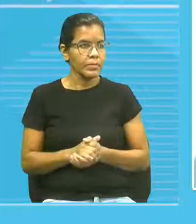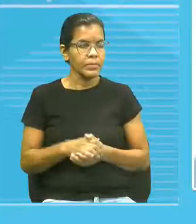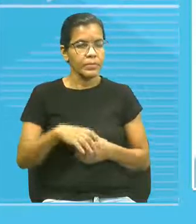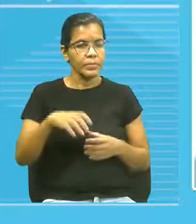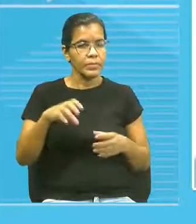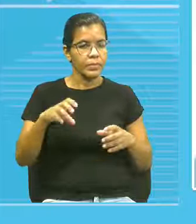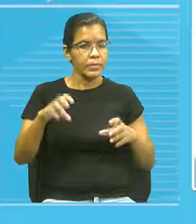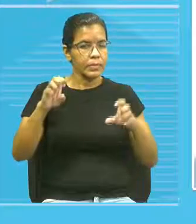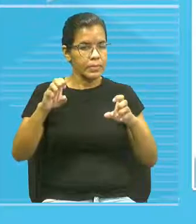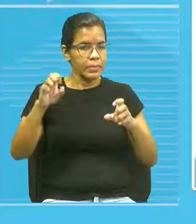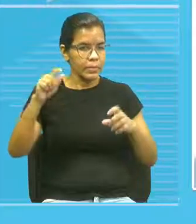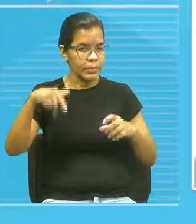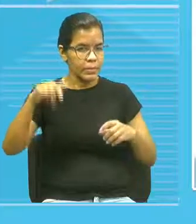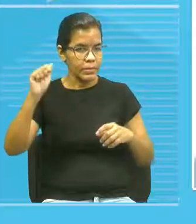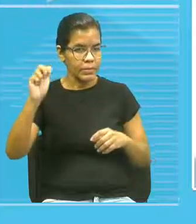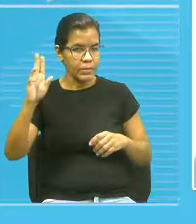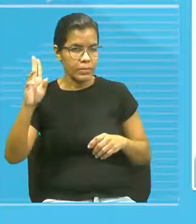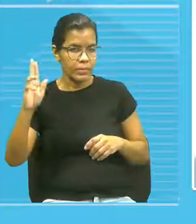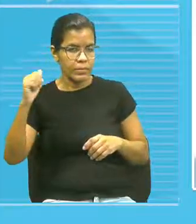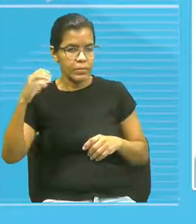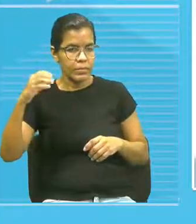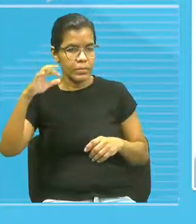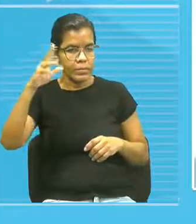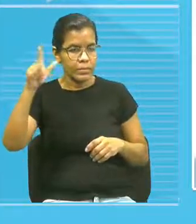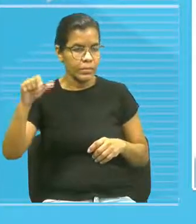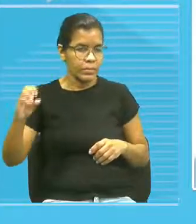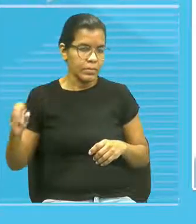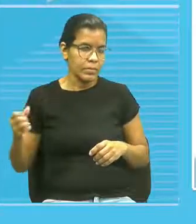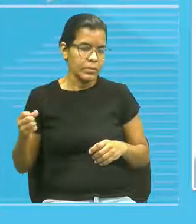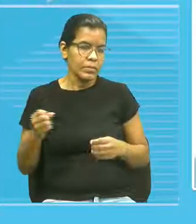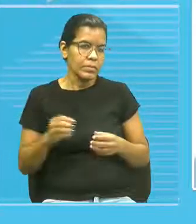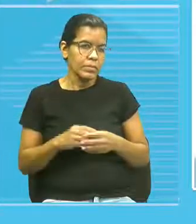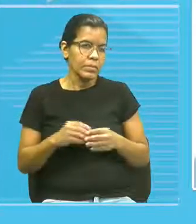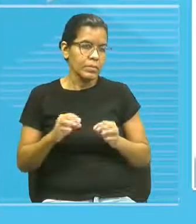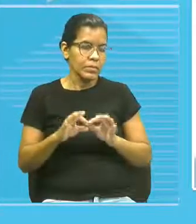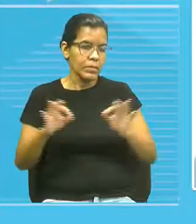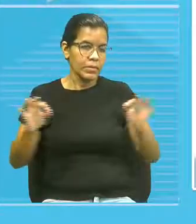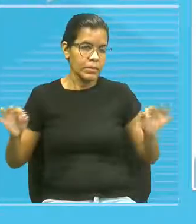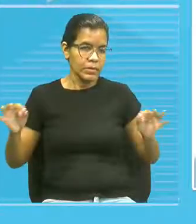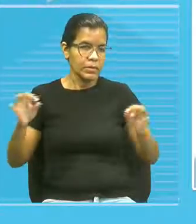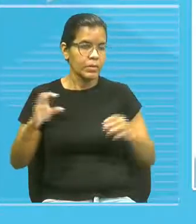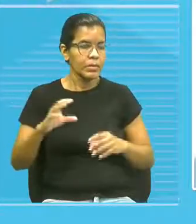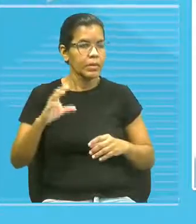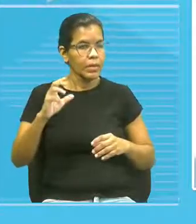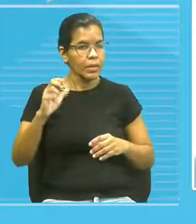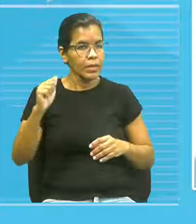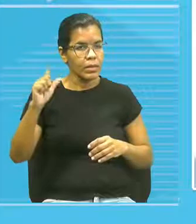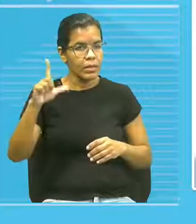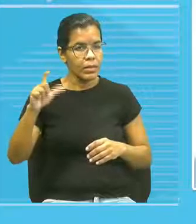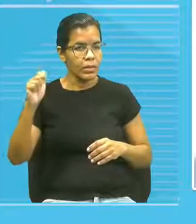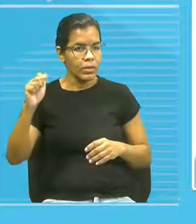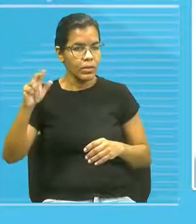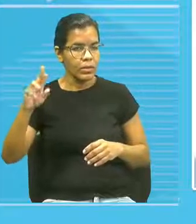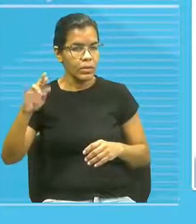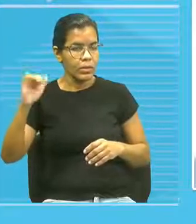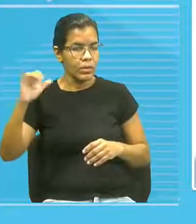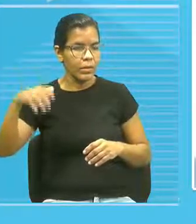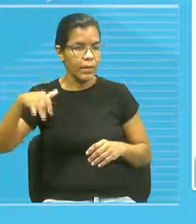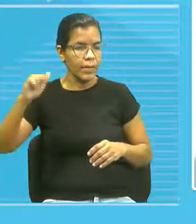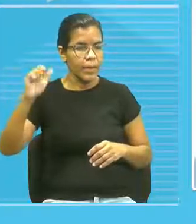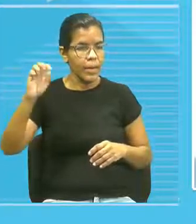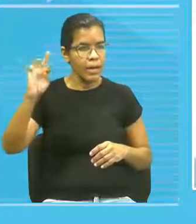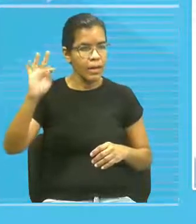que foram etapas, né? Ou por medidas calorimétricas, usando um aparelho específico.